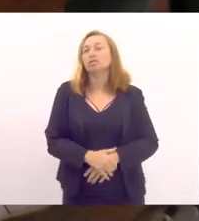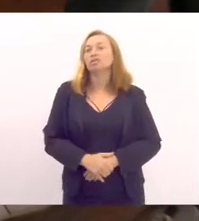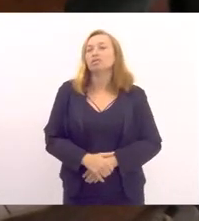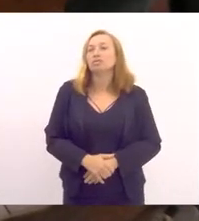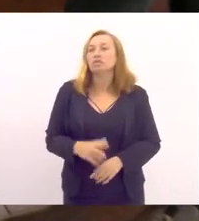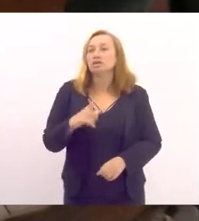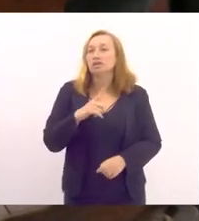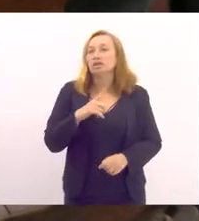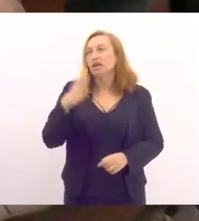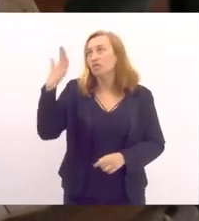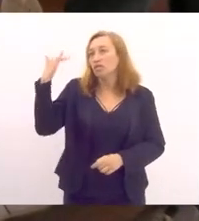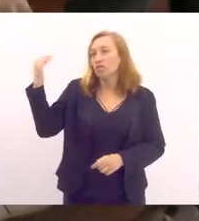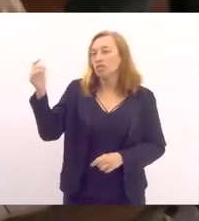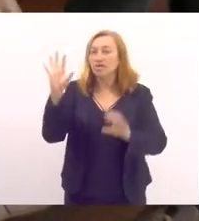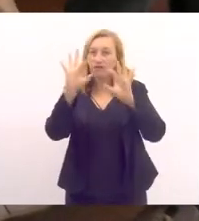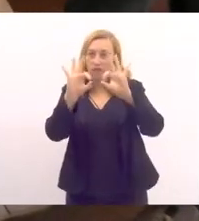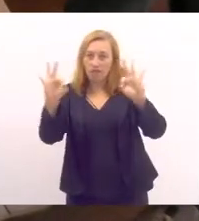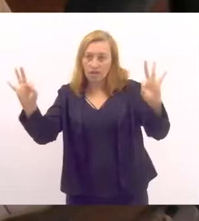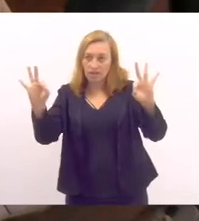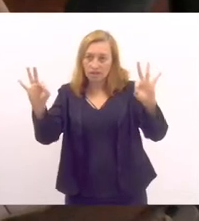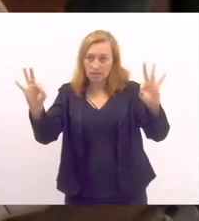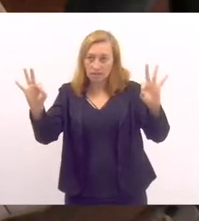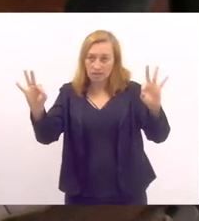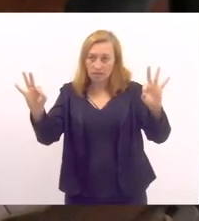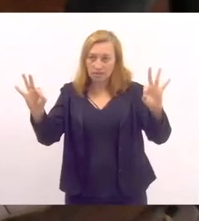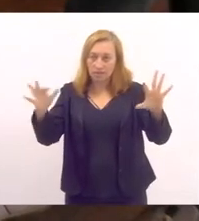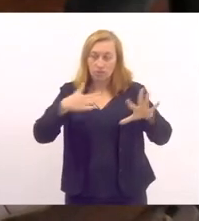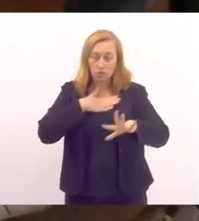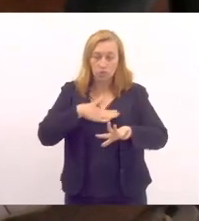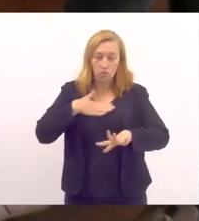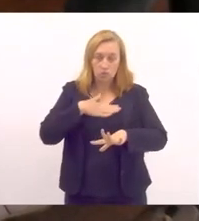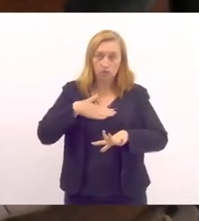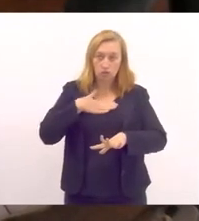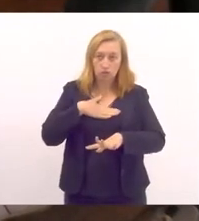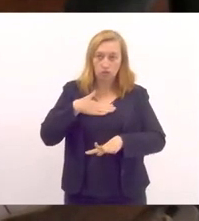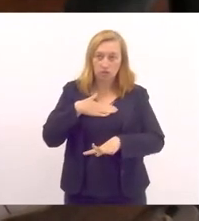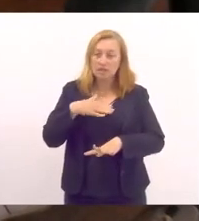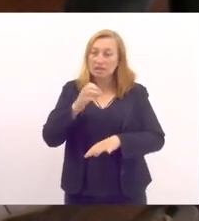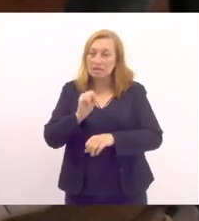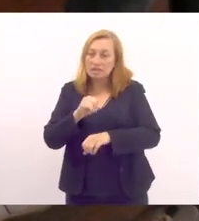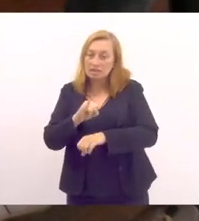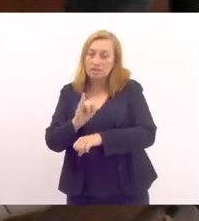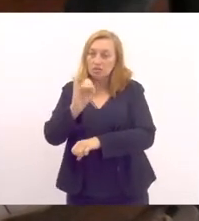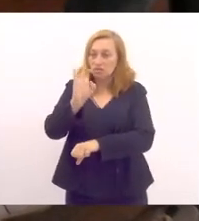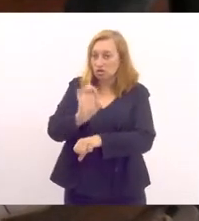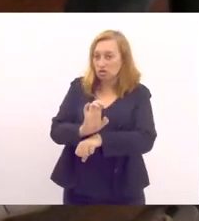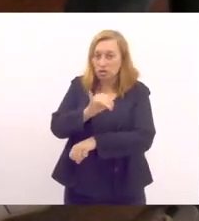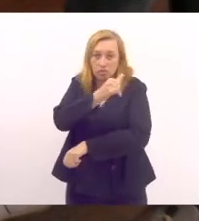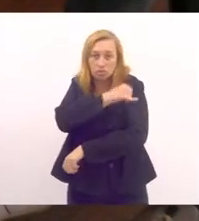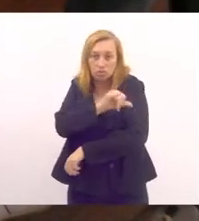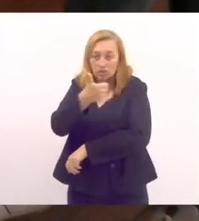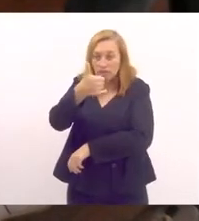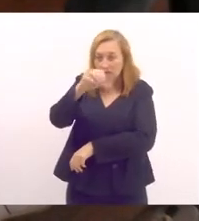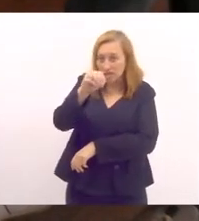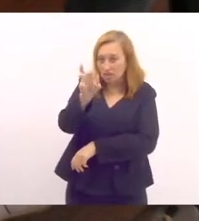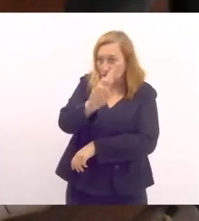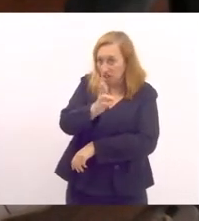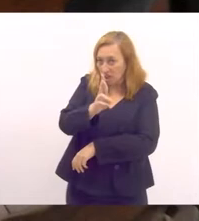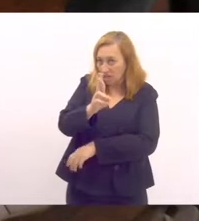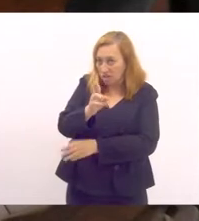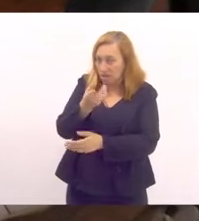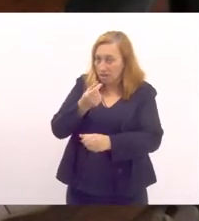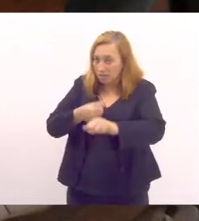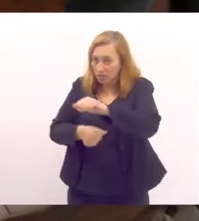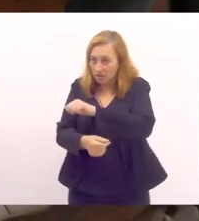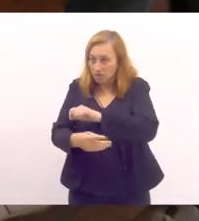ter aquela famosa frase, né, que a gente gosta de ouvir. Se o Estado do Rio tem R$10 para investir